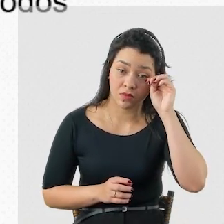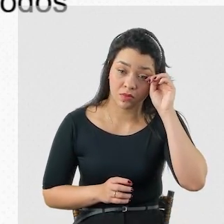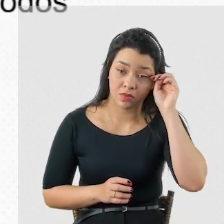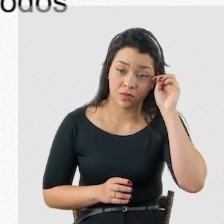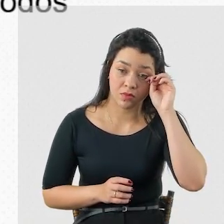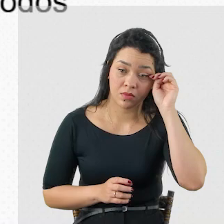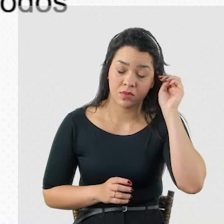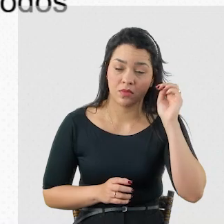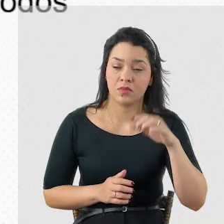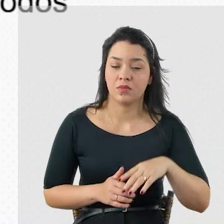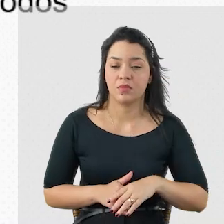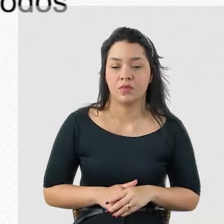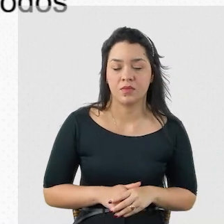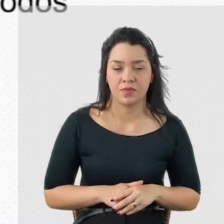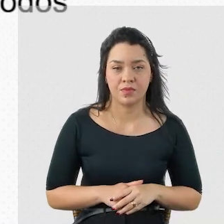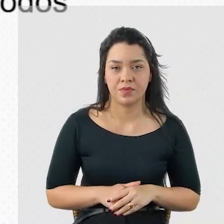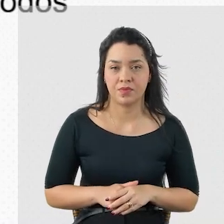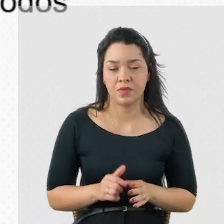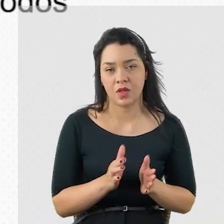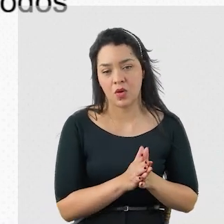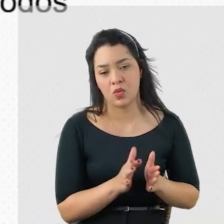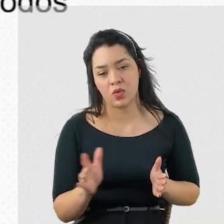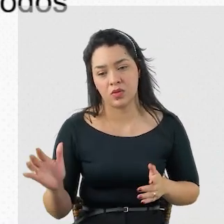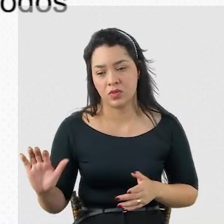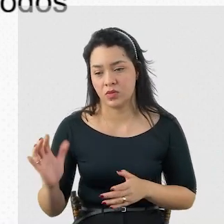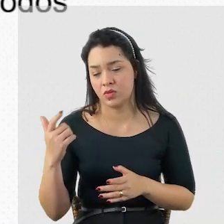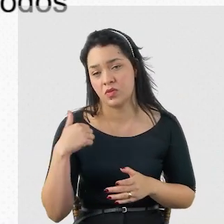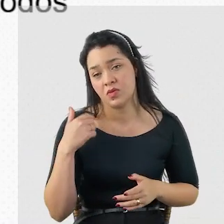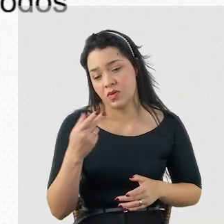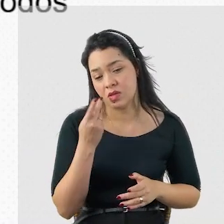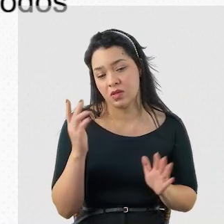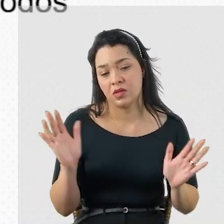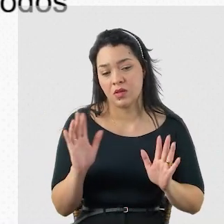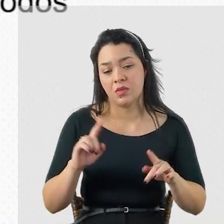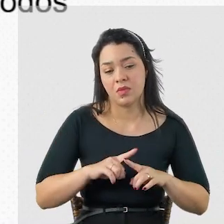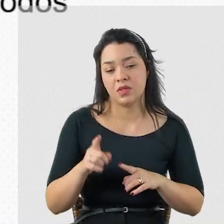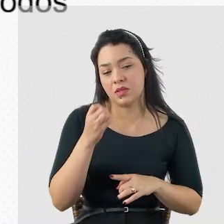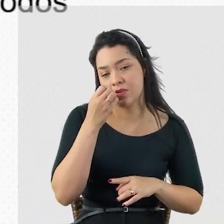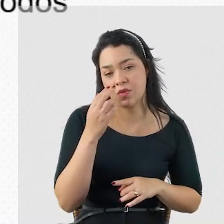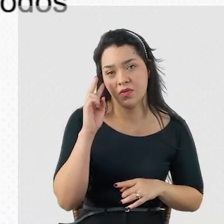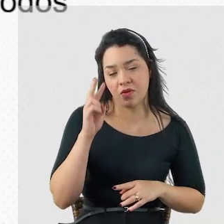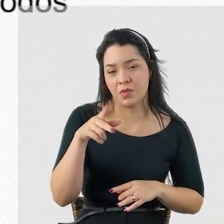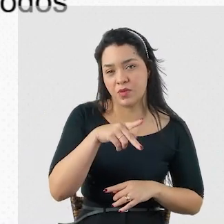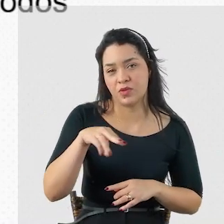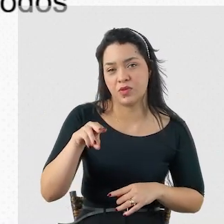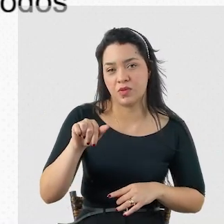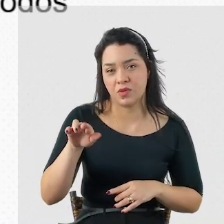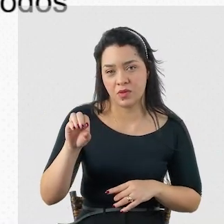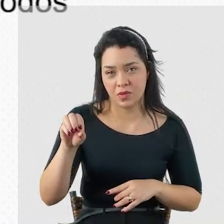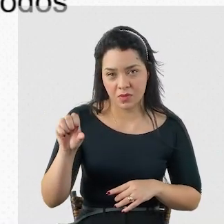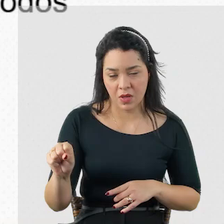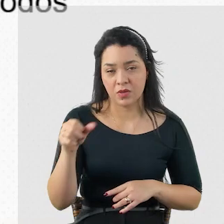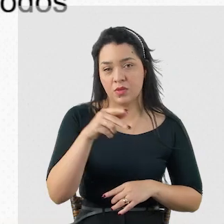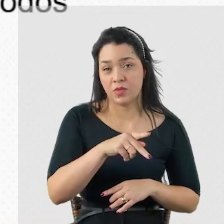função de um amor que ele tem ao longo da situação. Eu não vou dar spoiler, mas vale a pena assistir. Professor Marcos